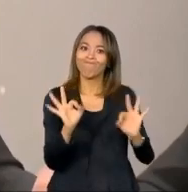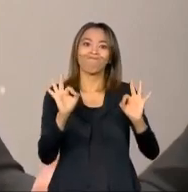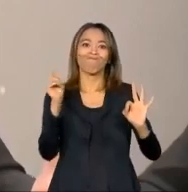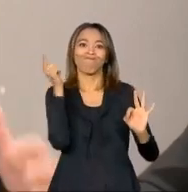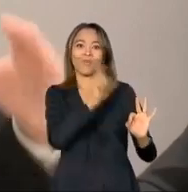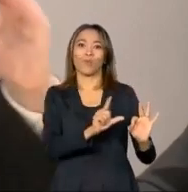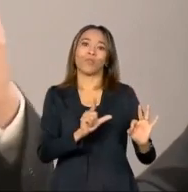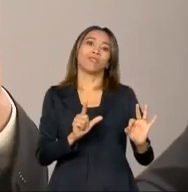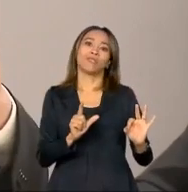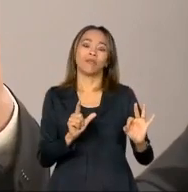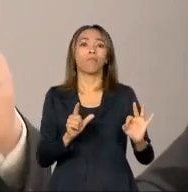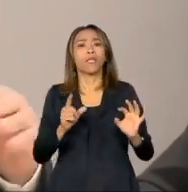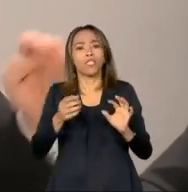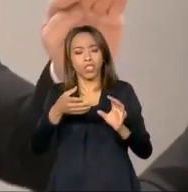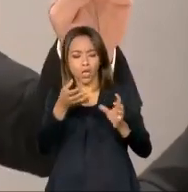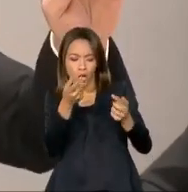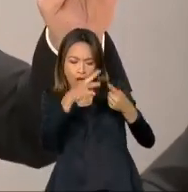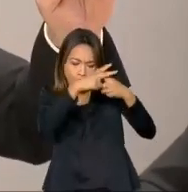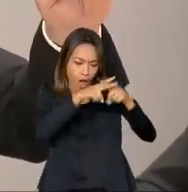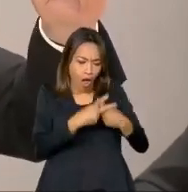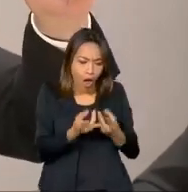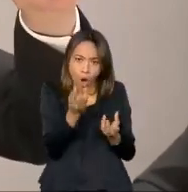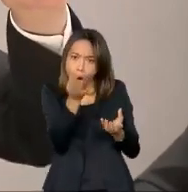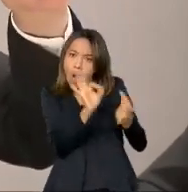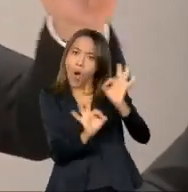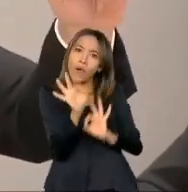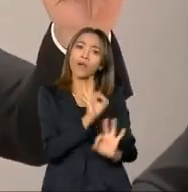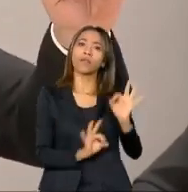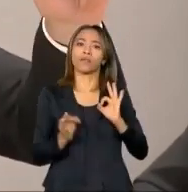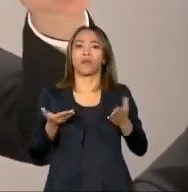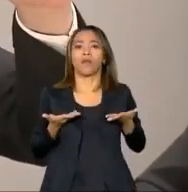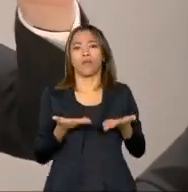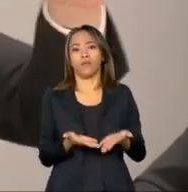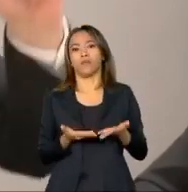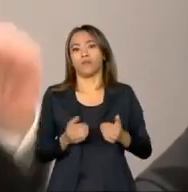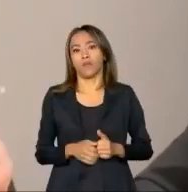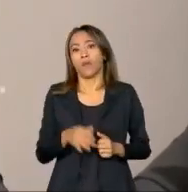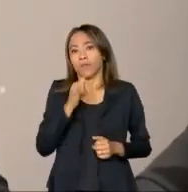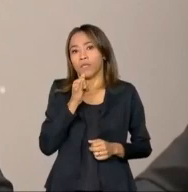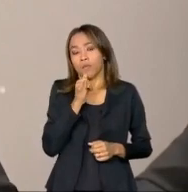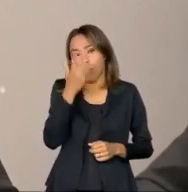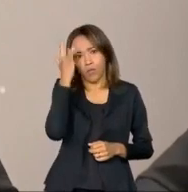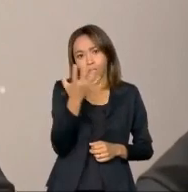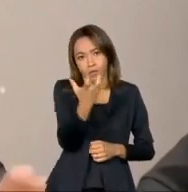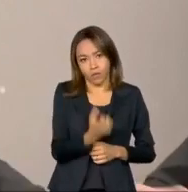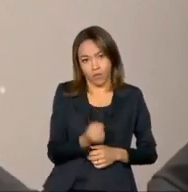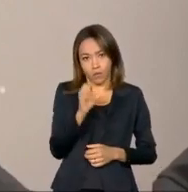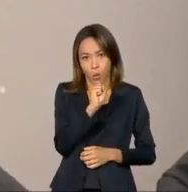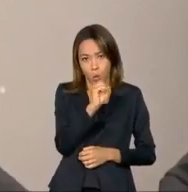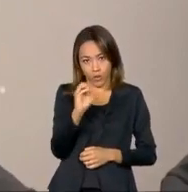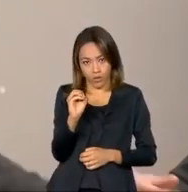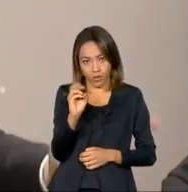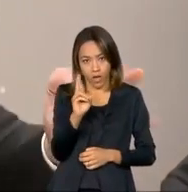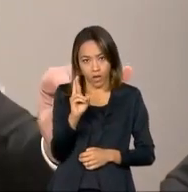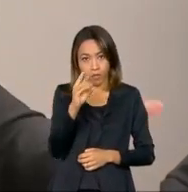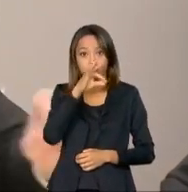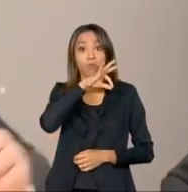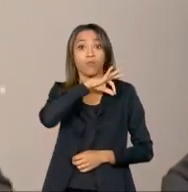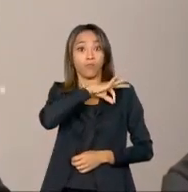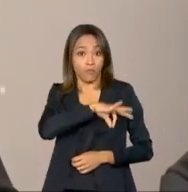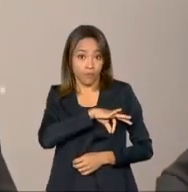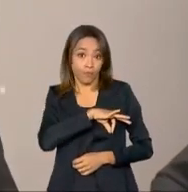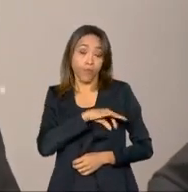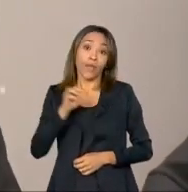redenominar tudo isso. Quando uma pessoa recebe R$800 por mês e é MEI, ele